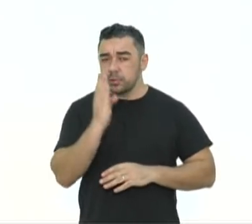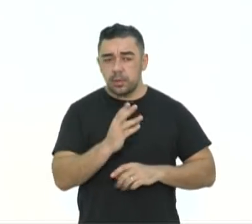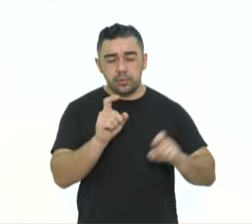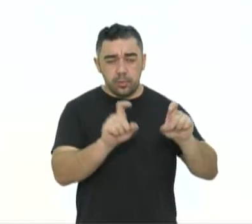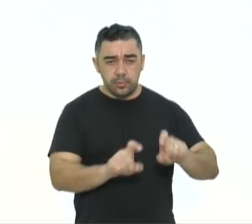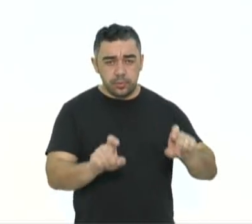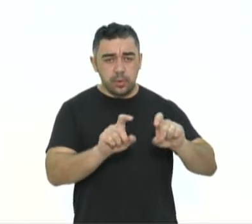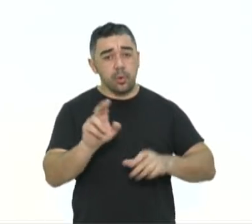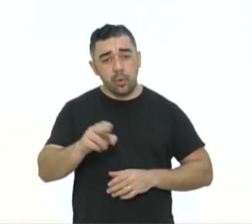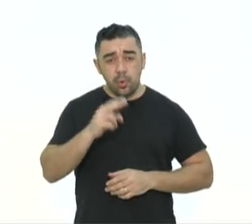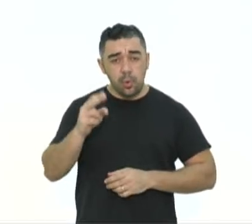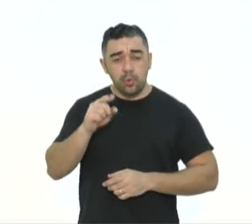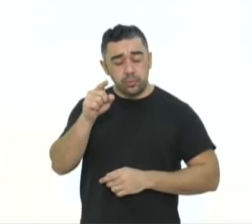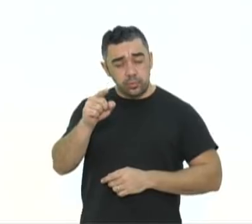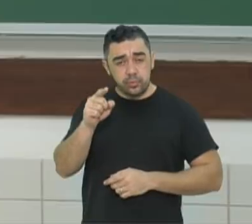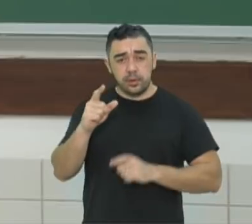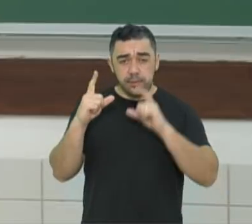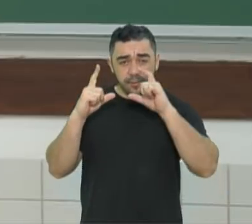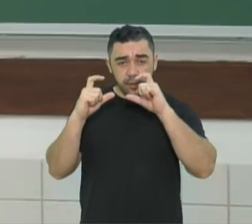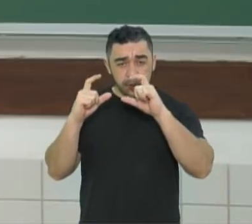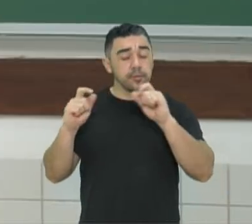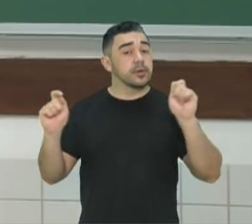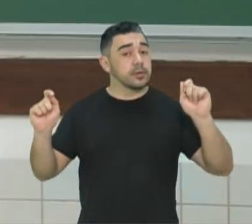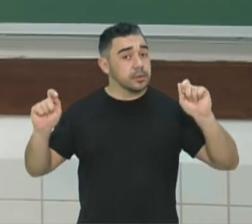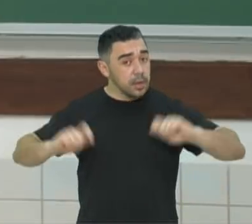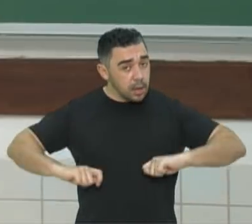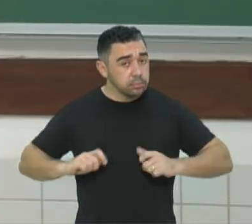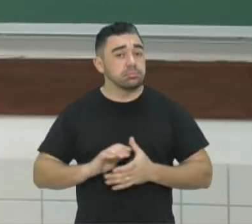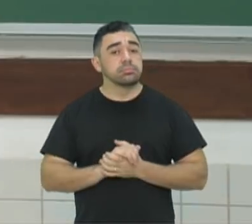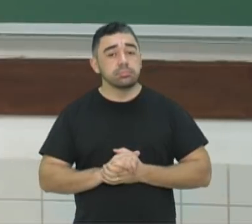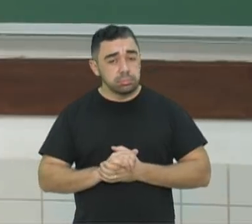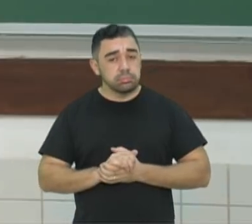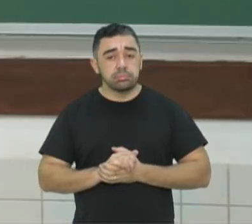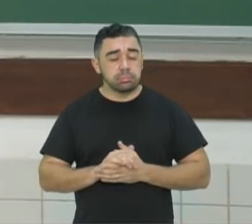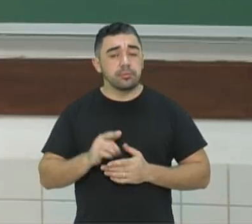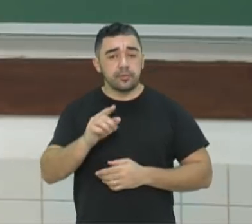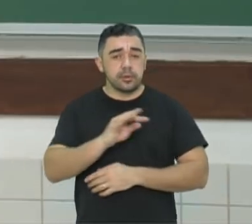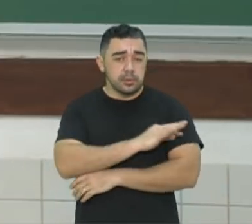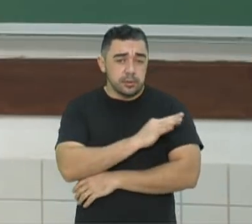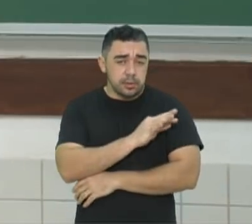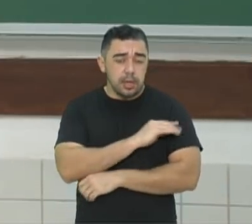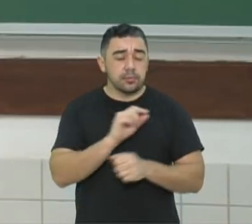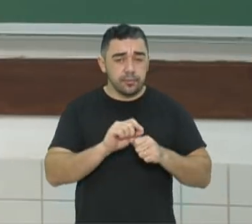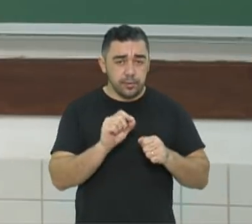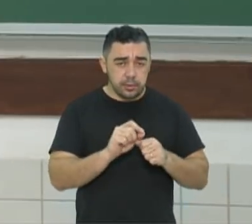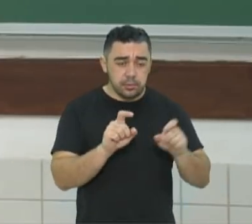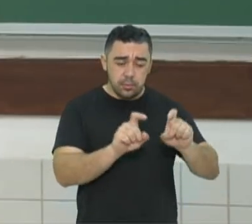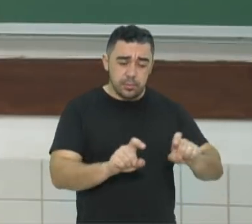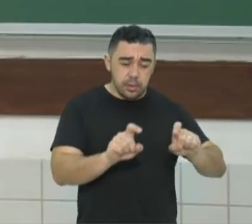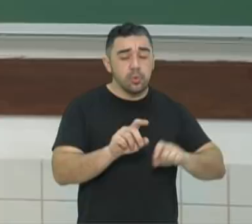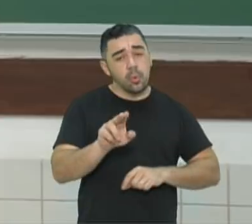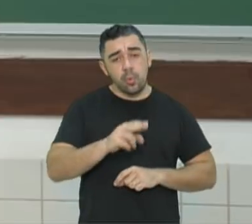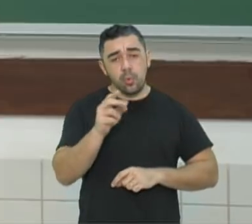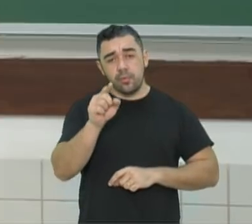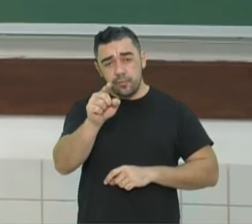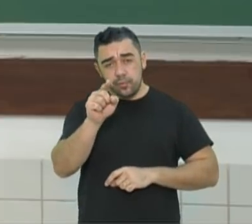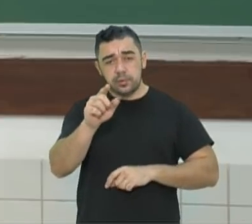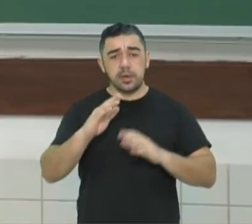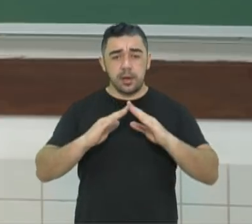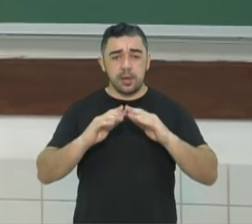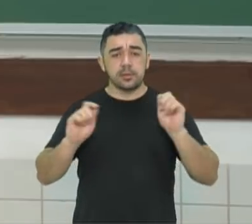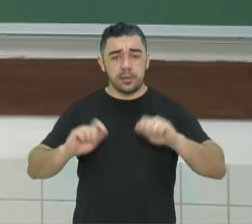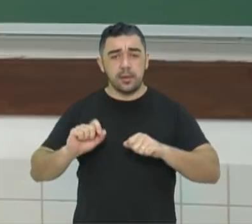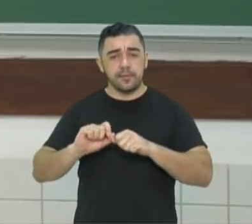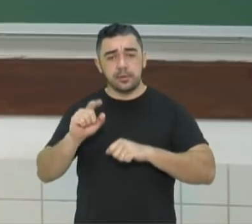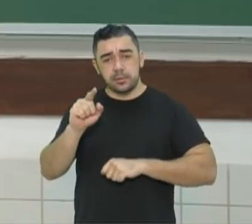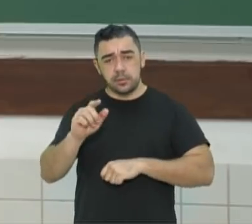pela câmera fotográfica. Isso quer dizer que é possível tanto um técnico de animação poder produzir ou até mesmo você mesmo pode produzir o seu